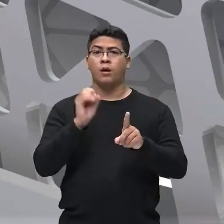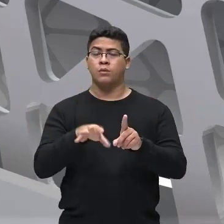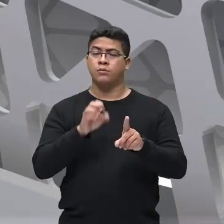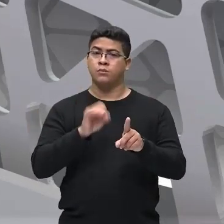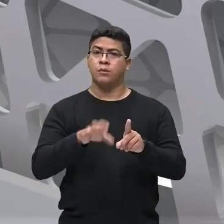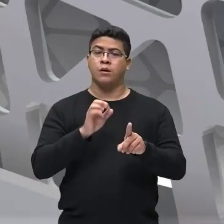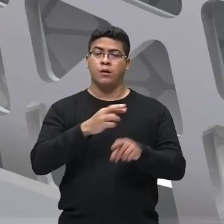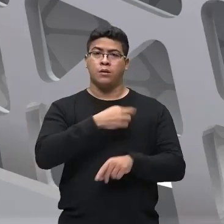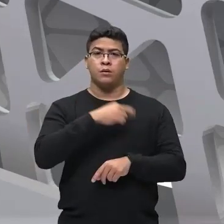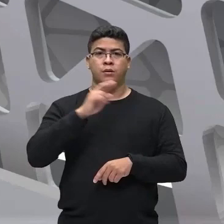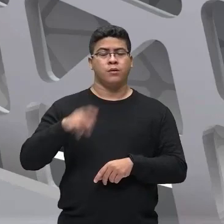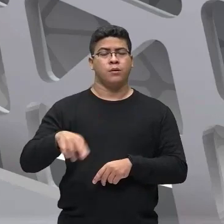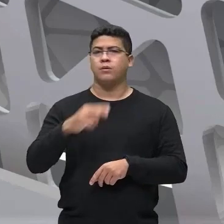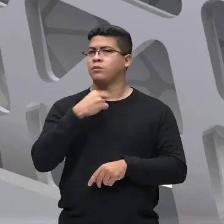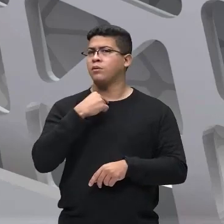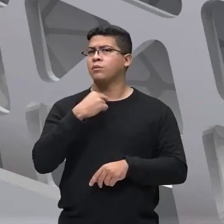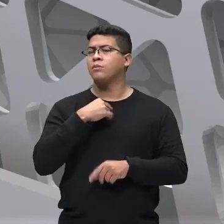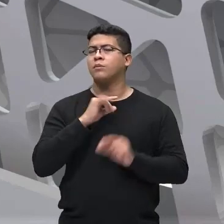deve ser